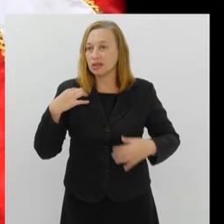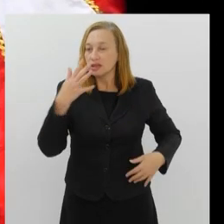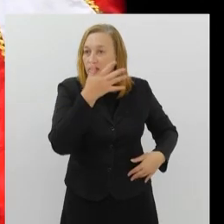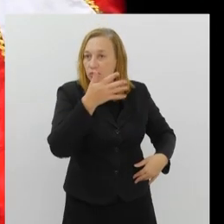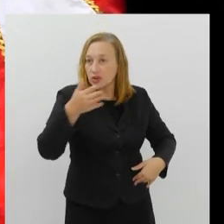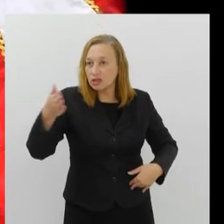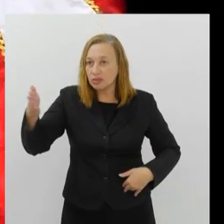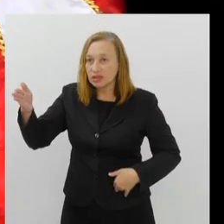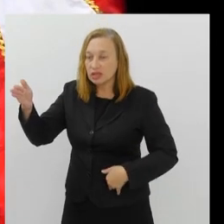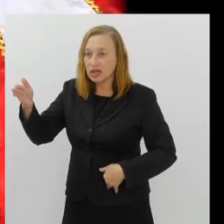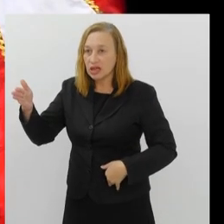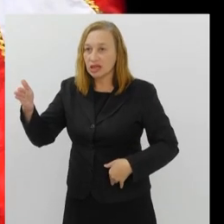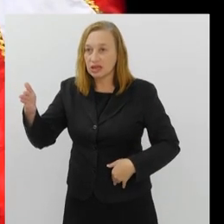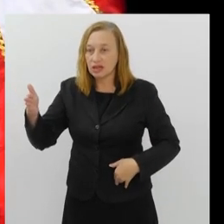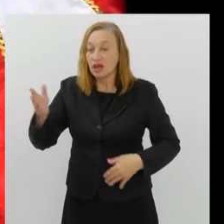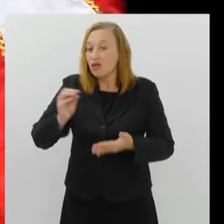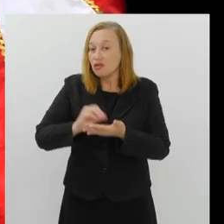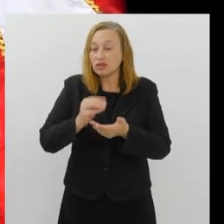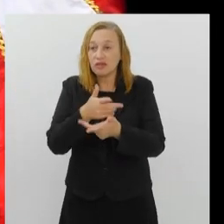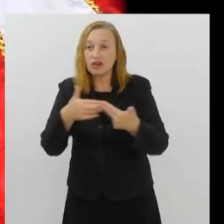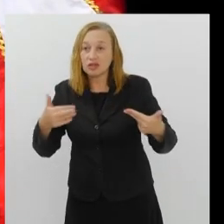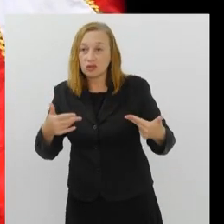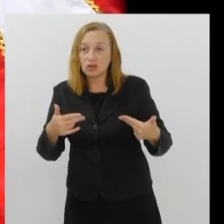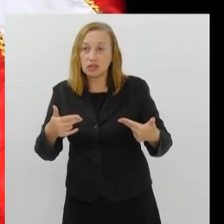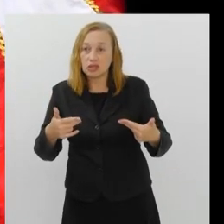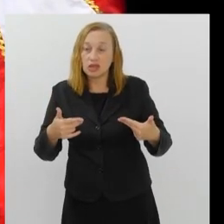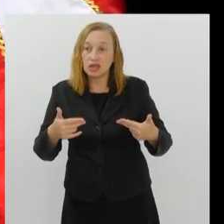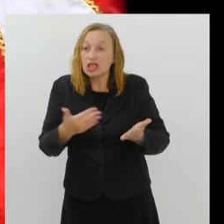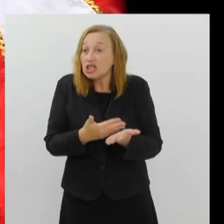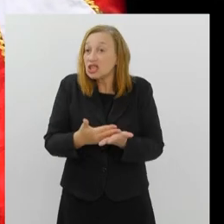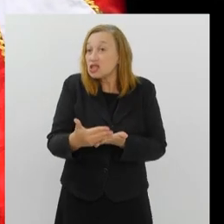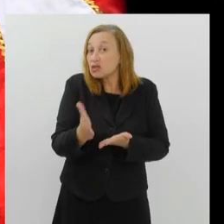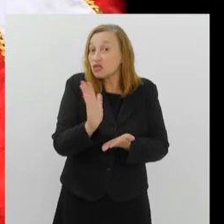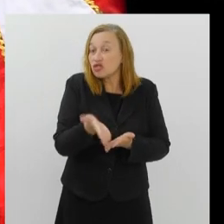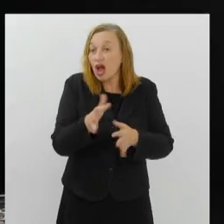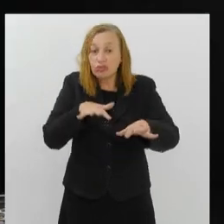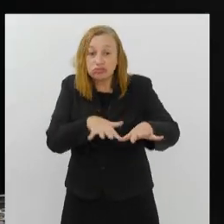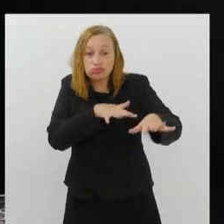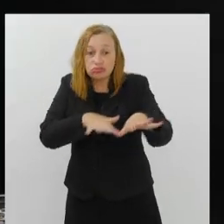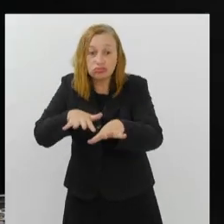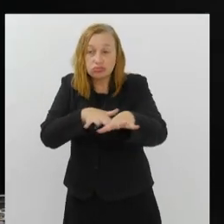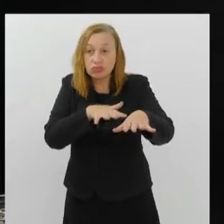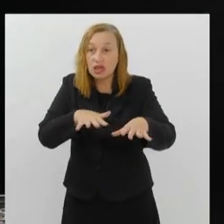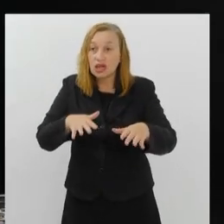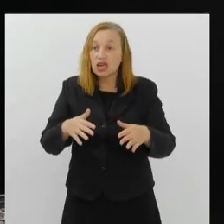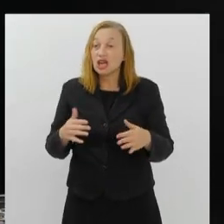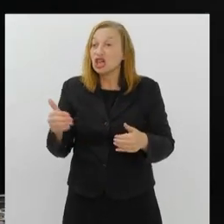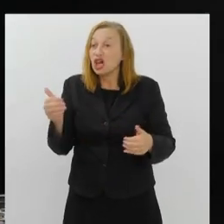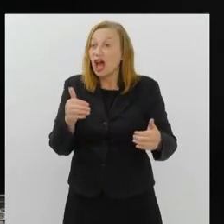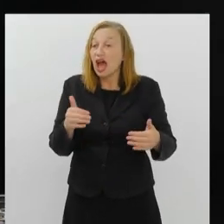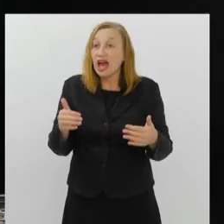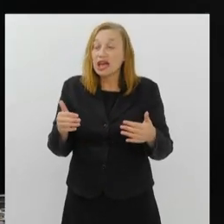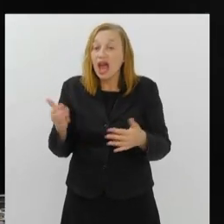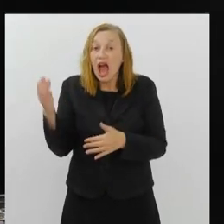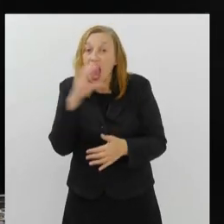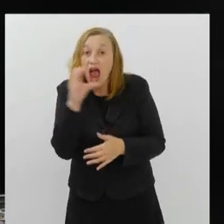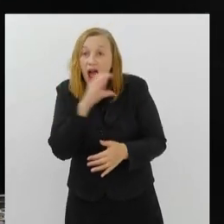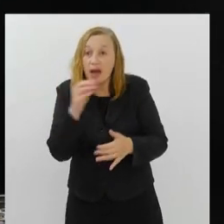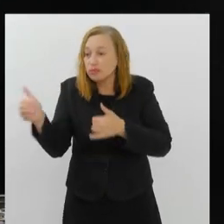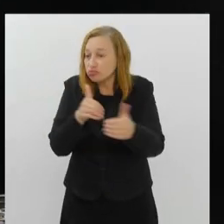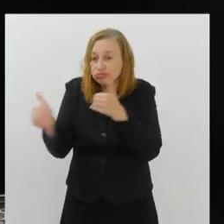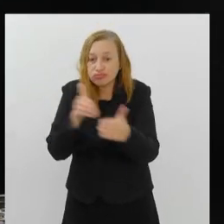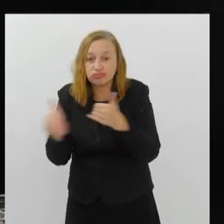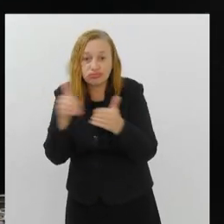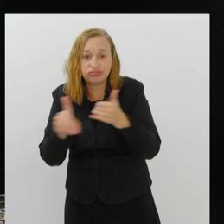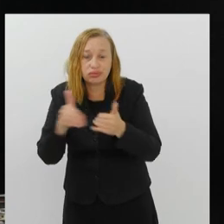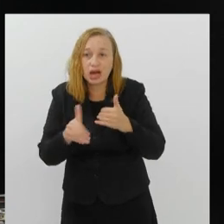E aí o relógio estava rodando e a bateria e não tinha. E aí de repente começa a chegar tudo muito rápido, muito